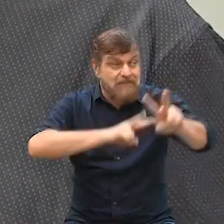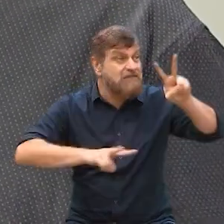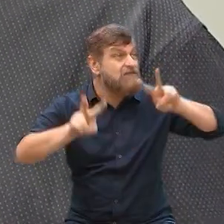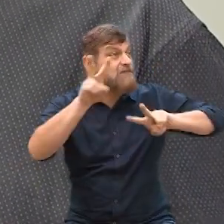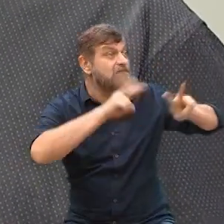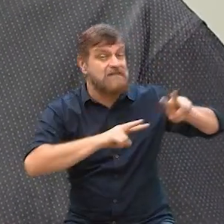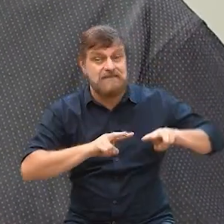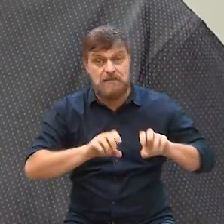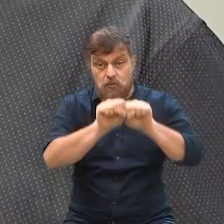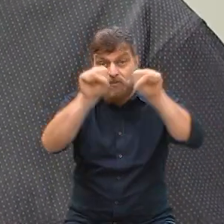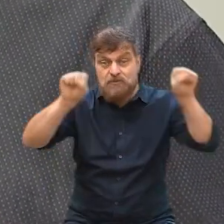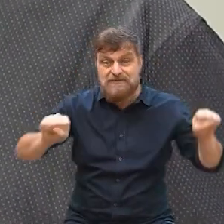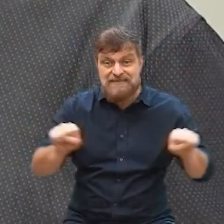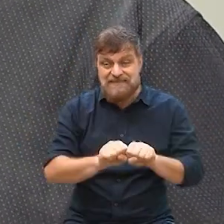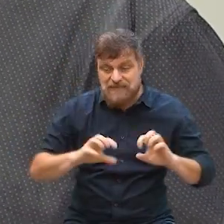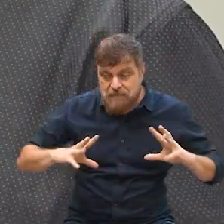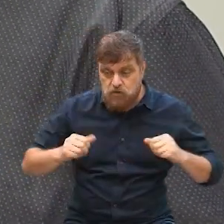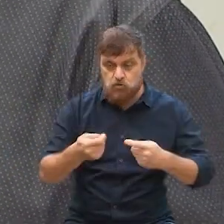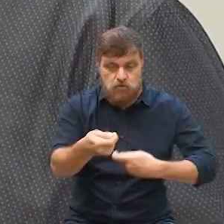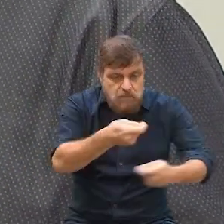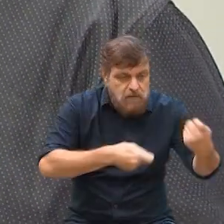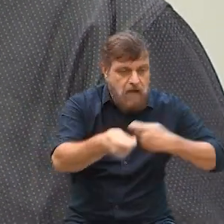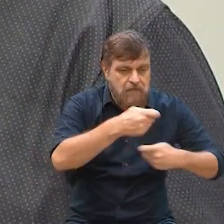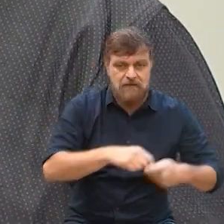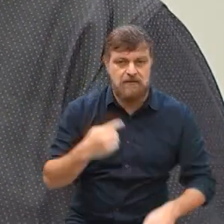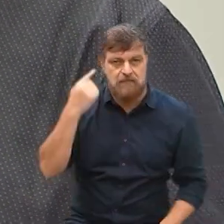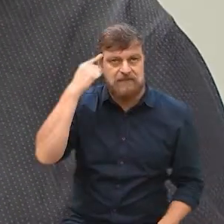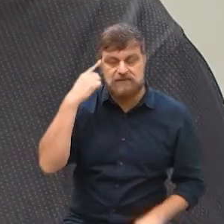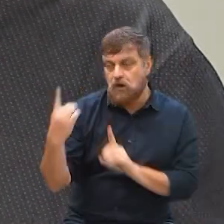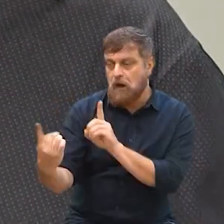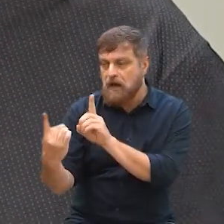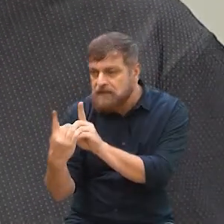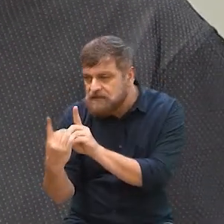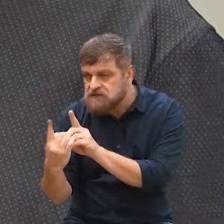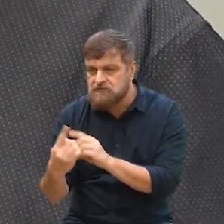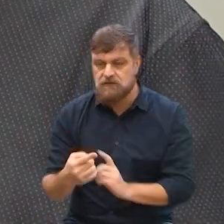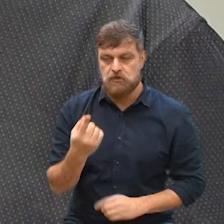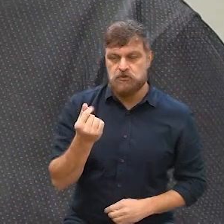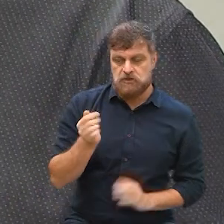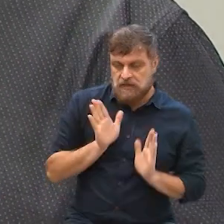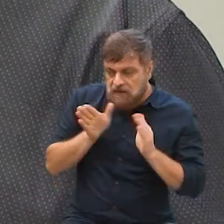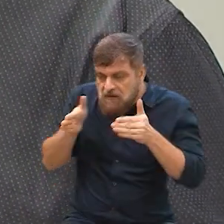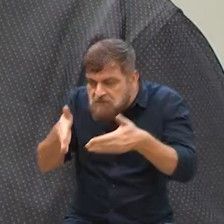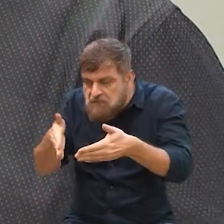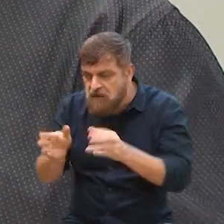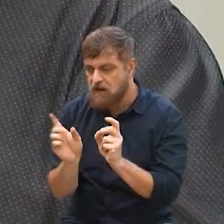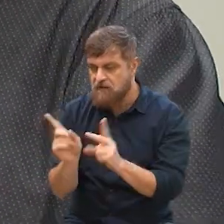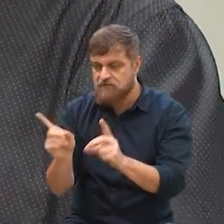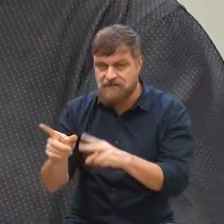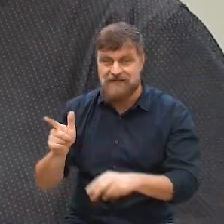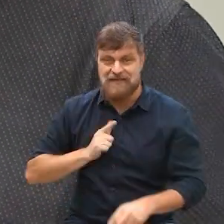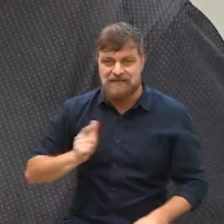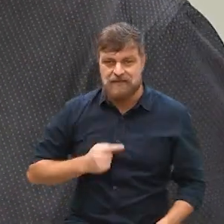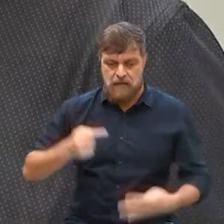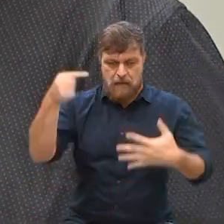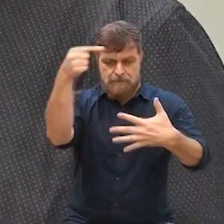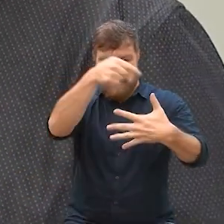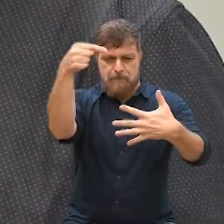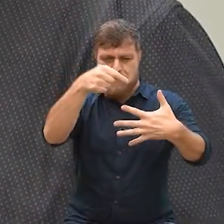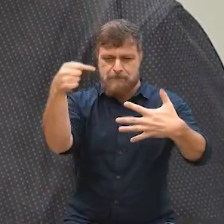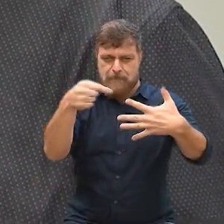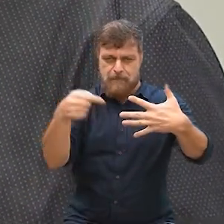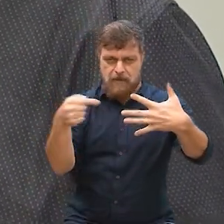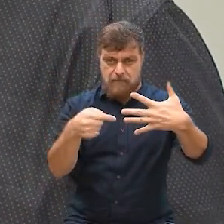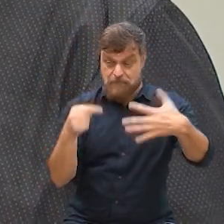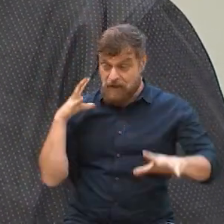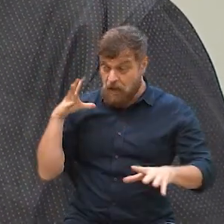sistêmica de todo o processo. Ele não vai poder olhar só para o atendimento, só para finanças, só para vendas. Ele vai ter que conectar todas essas